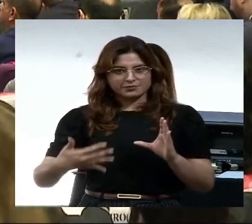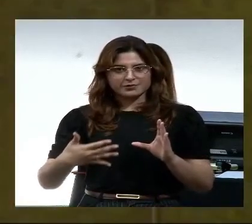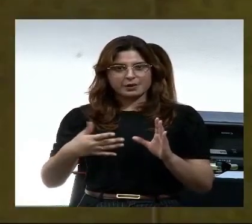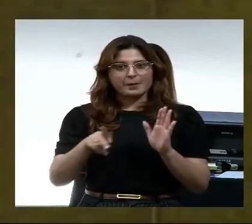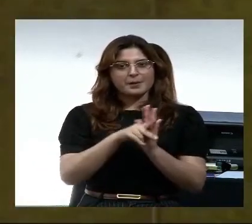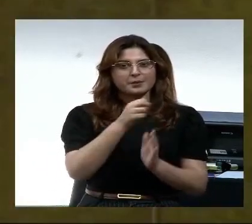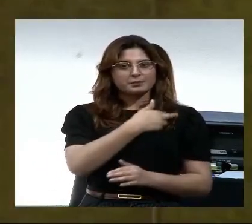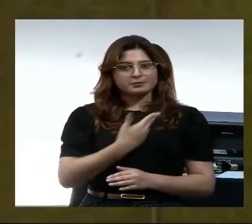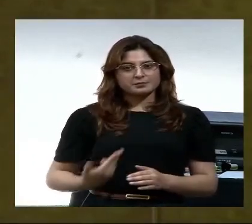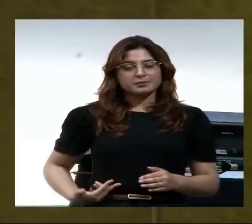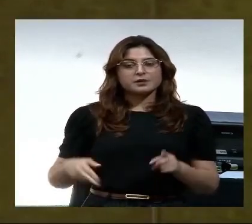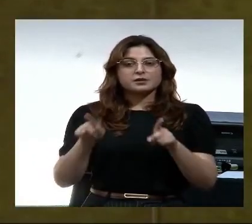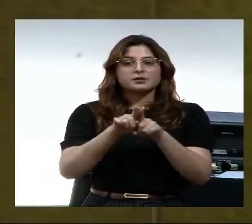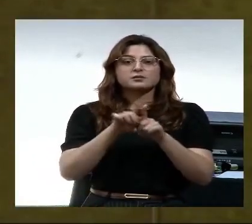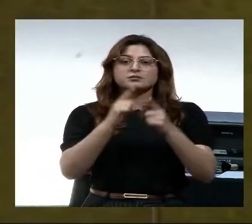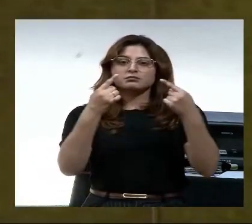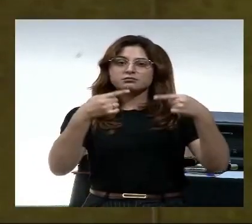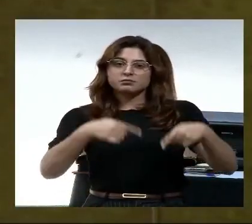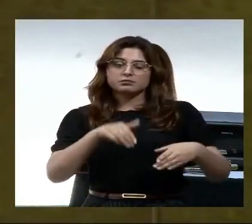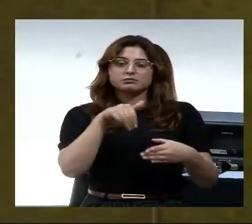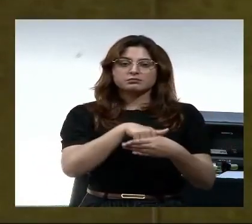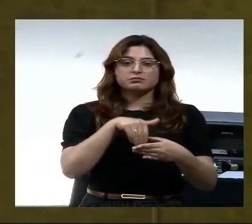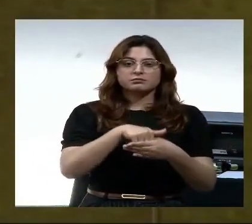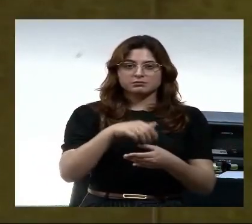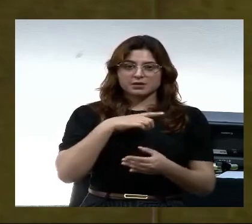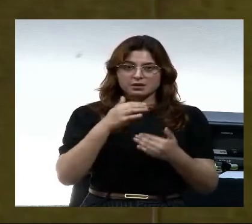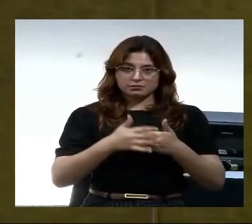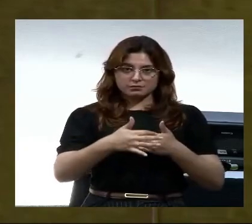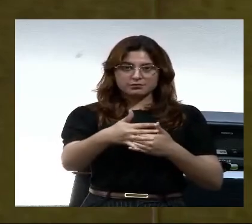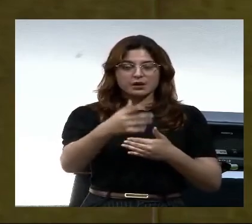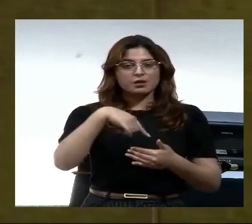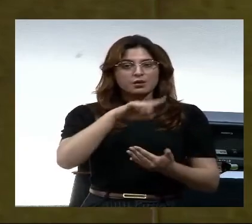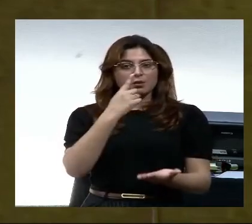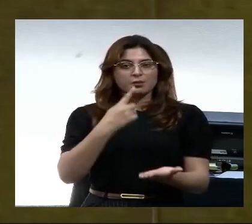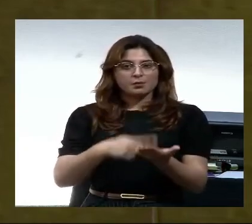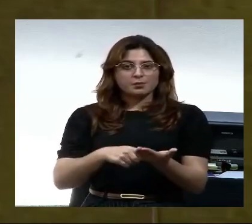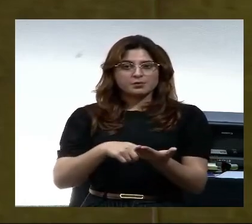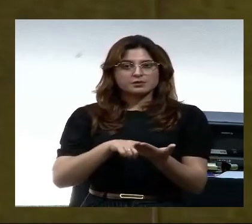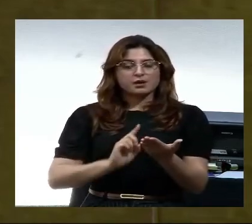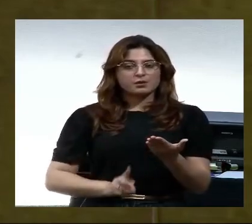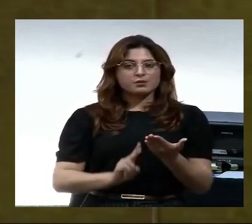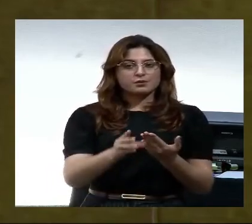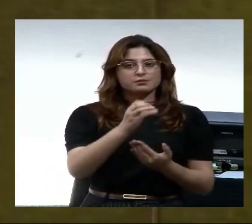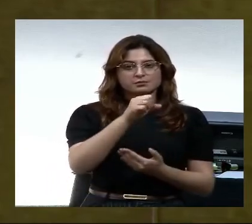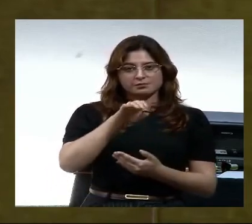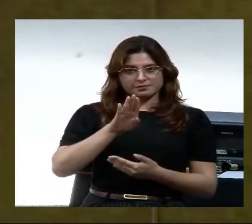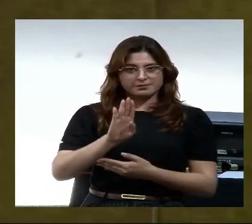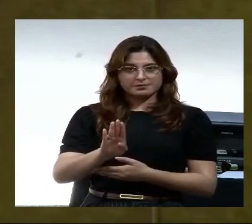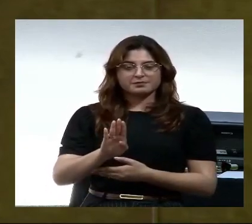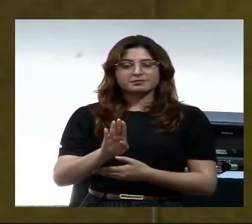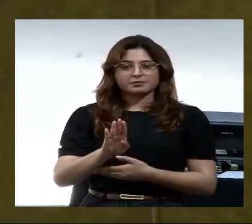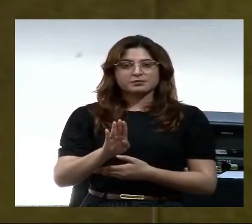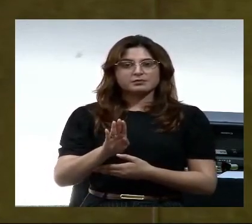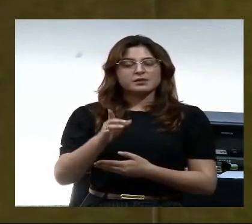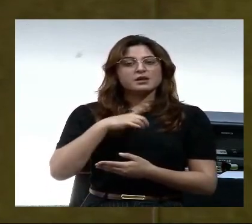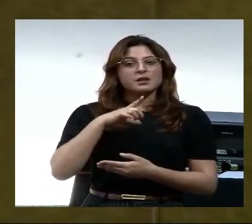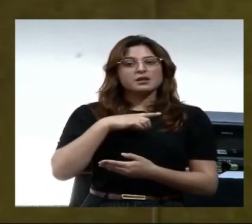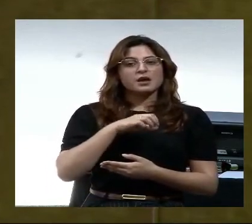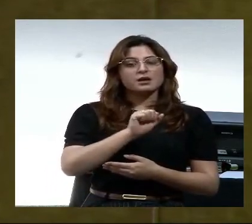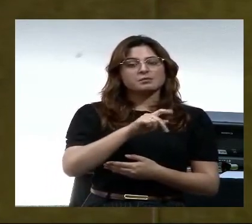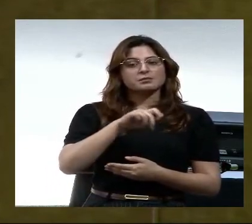Com relação à política e às eleições vindouras, o nosso compromisso é manter a OAB apartidária.